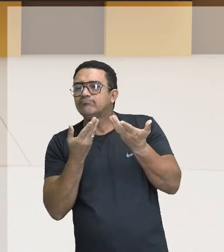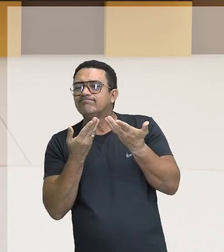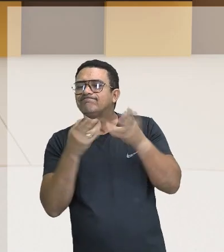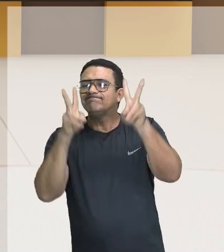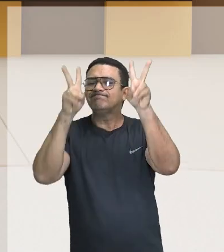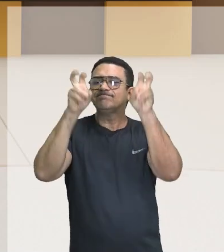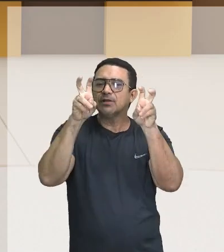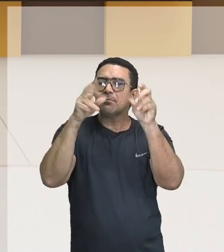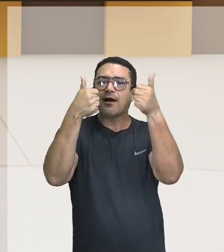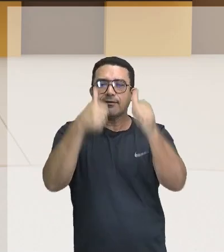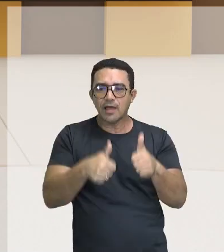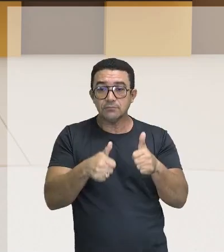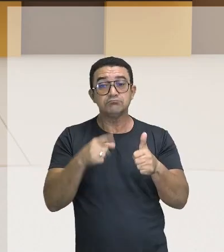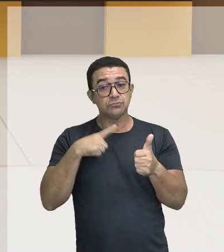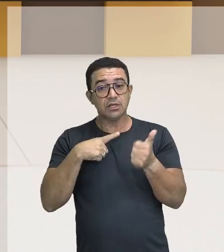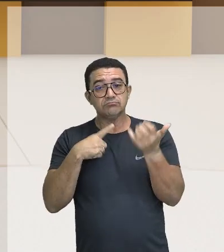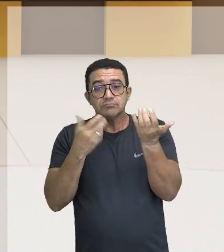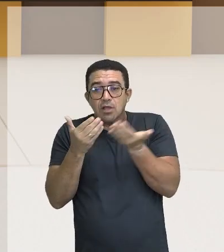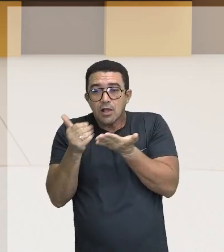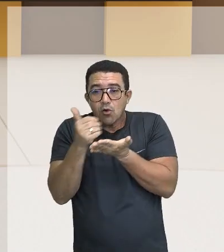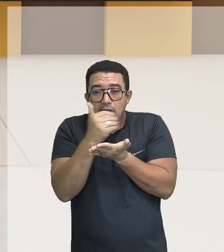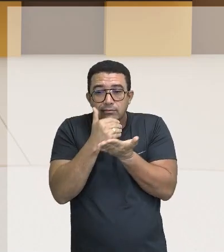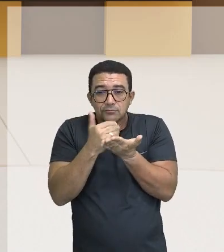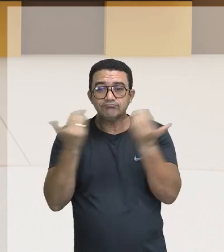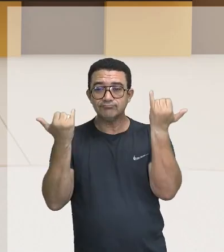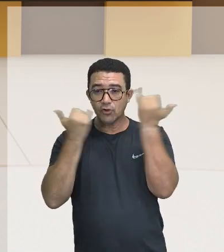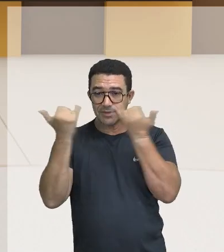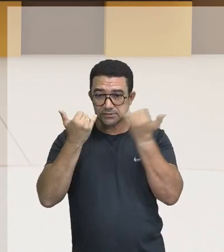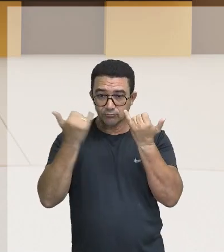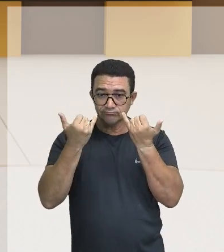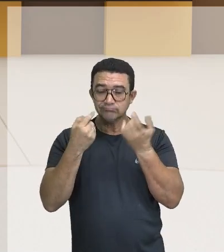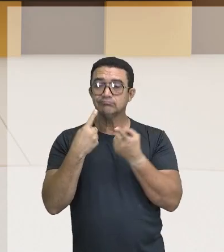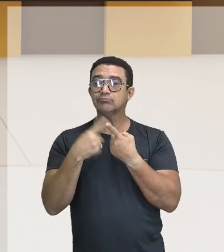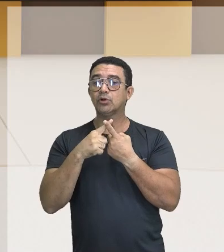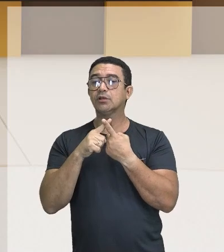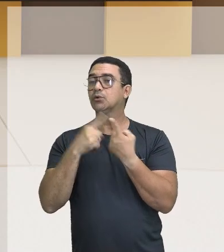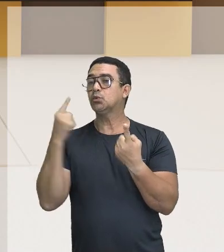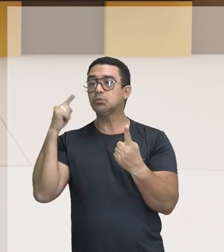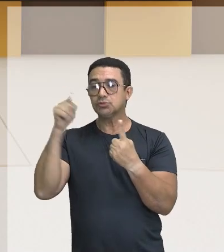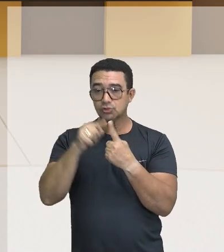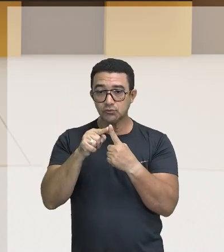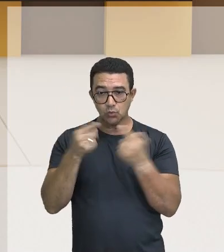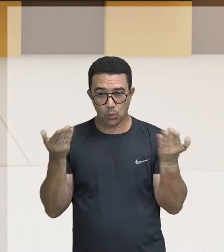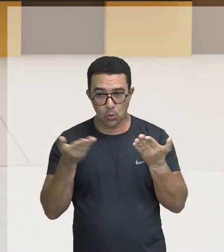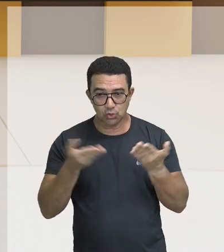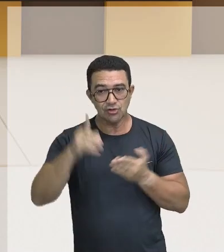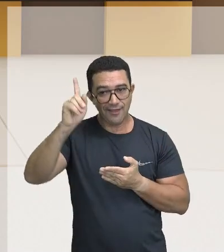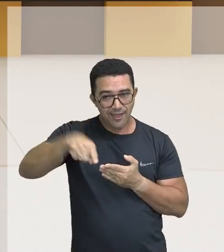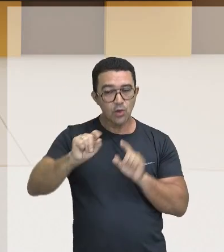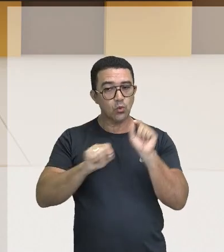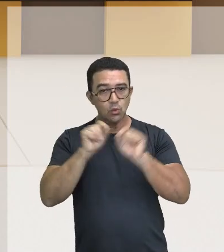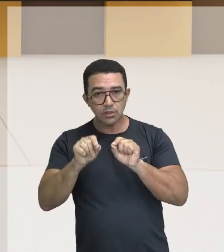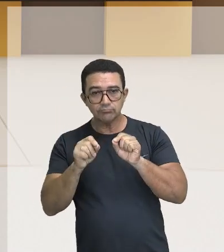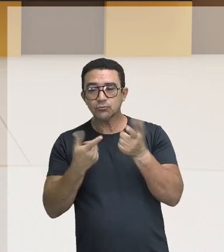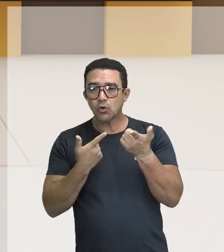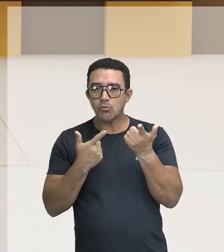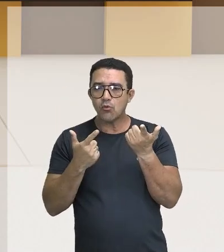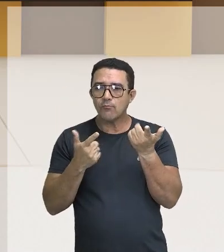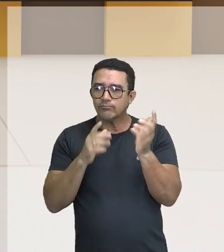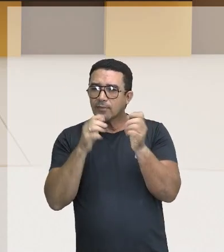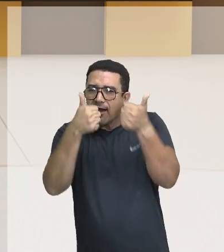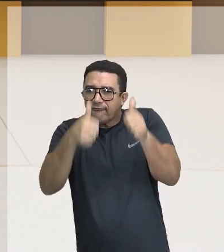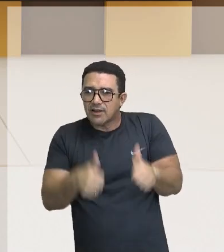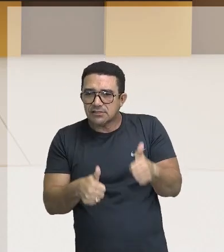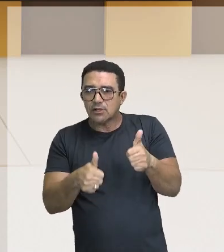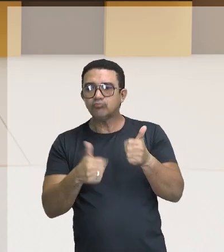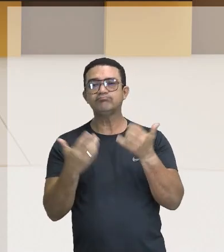nós temos dados, informações. Por quê? Porque o objeto de hoje é justamente isso, tratamento dos dados.